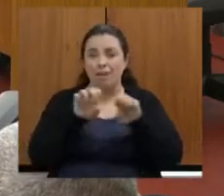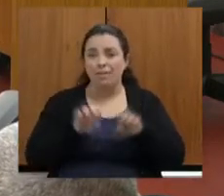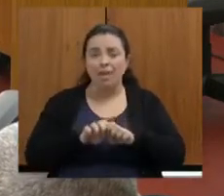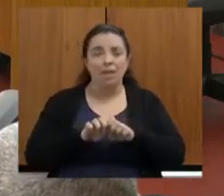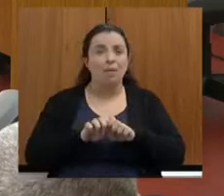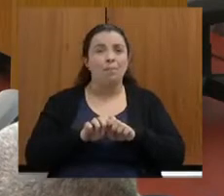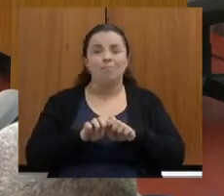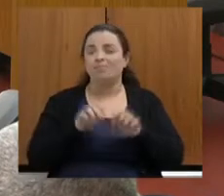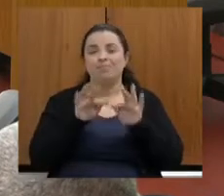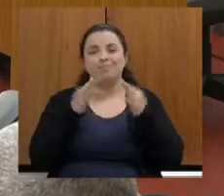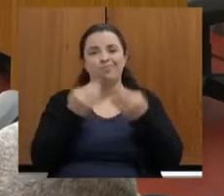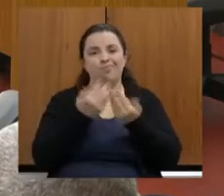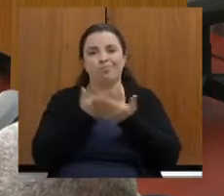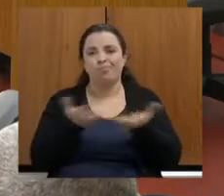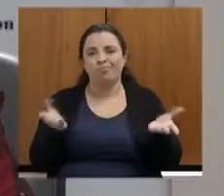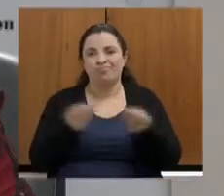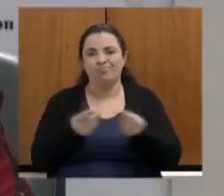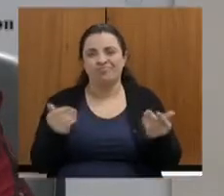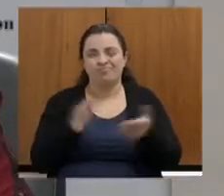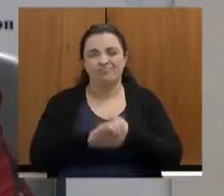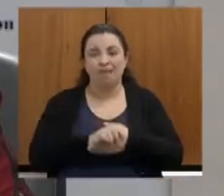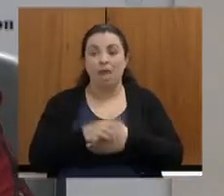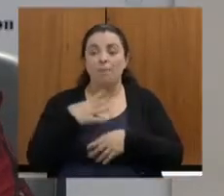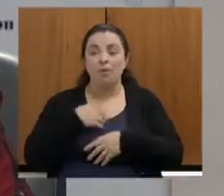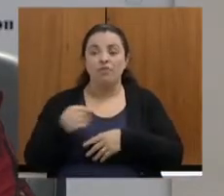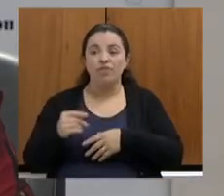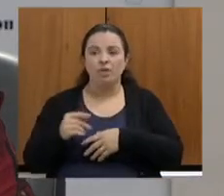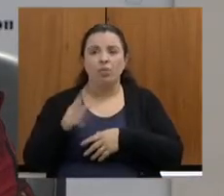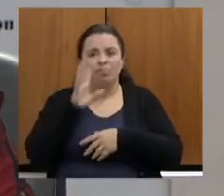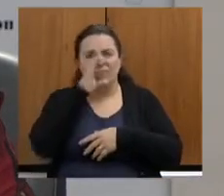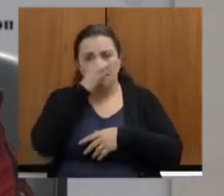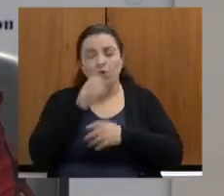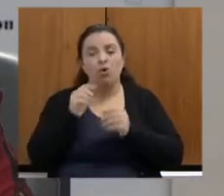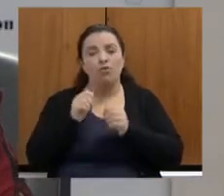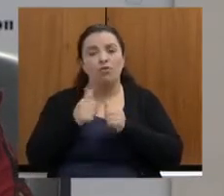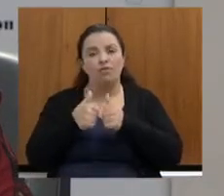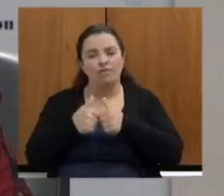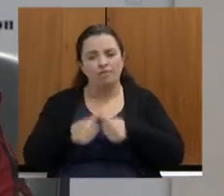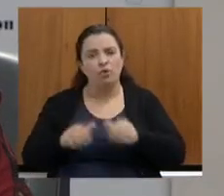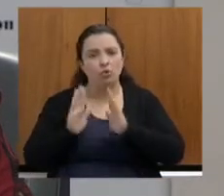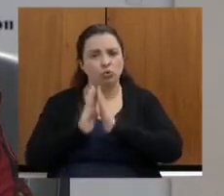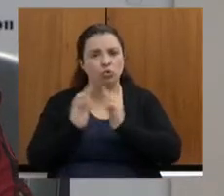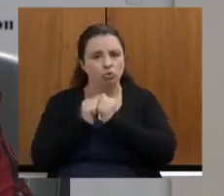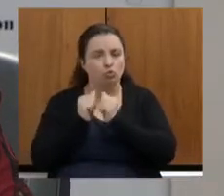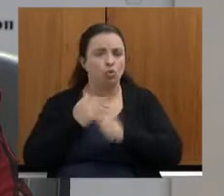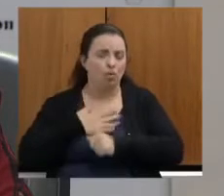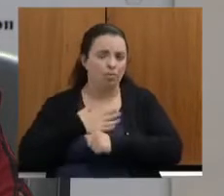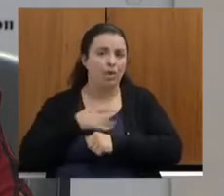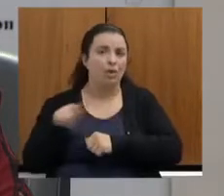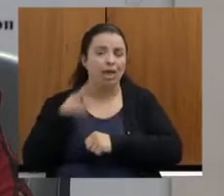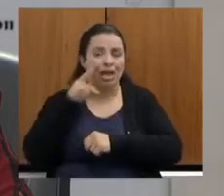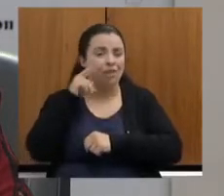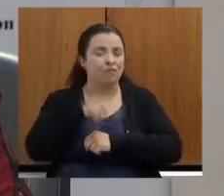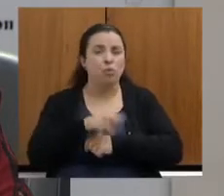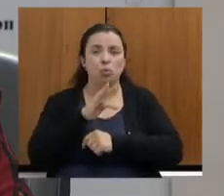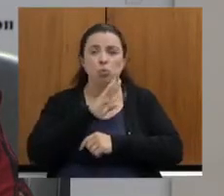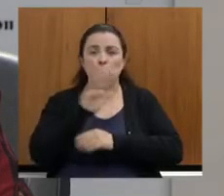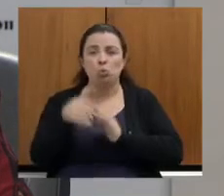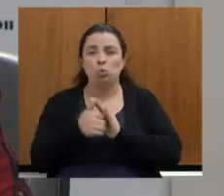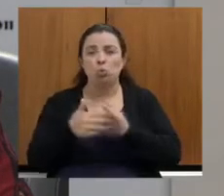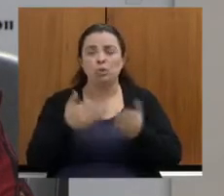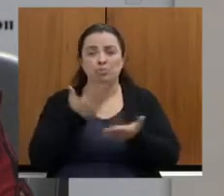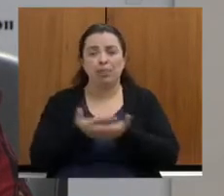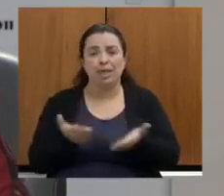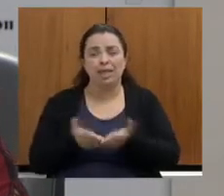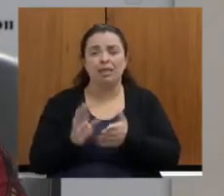ficou para assistir comigo vendo a desgraça ali de perto e já terminou o segundo grau 1º grau